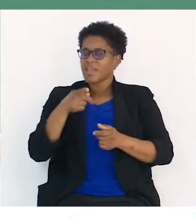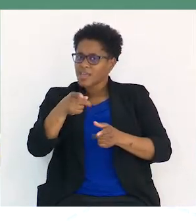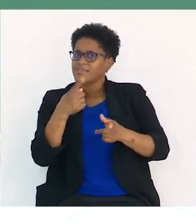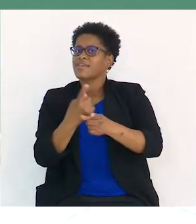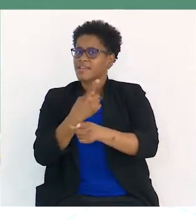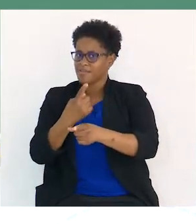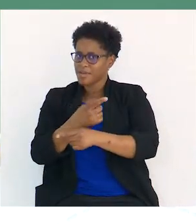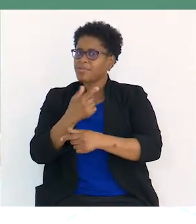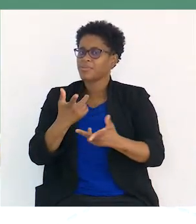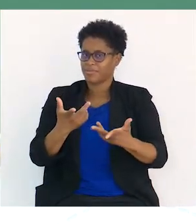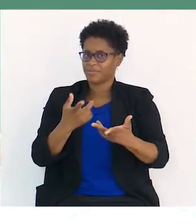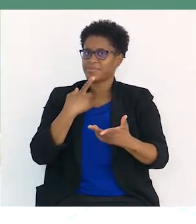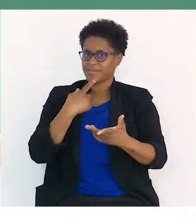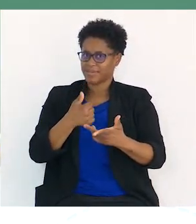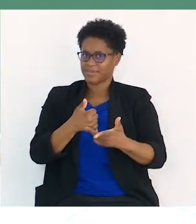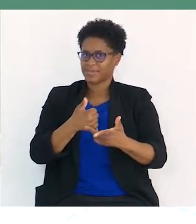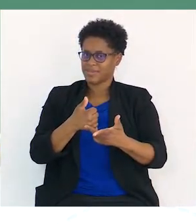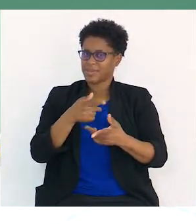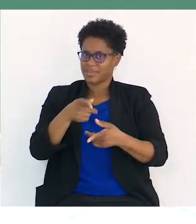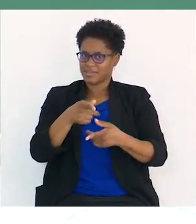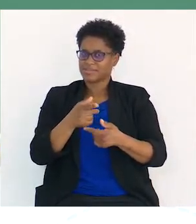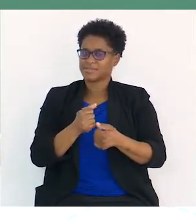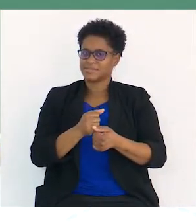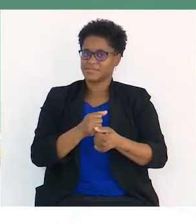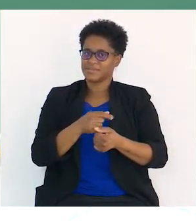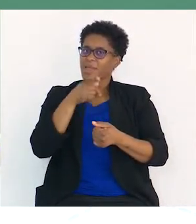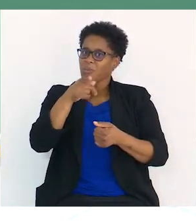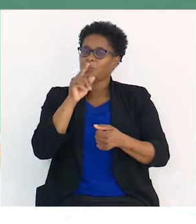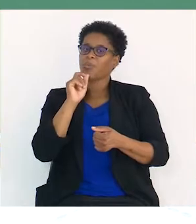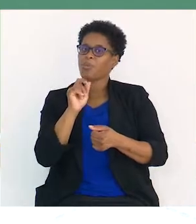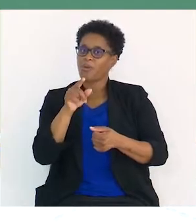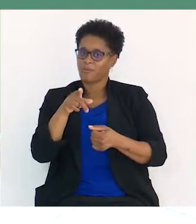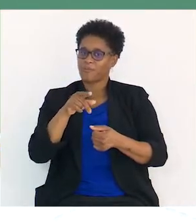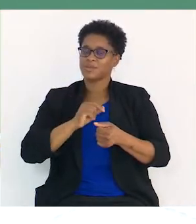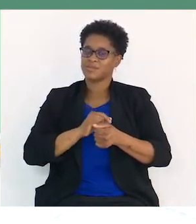elemento, ok? Esse elemento, tu chamas de